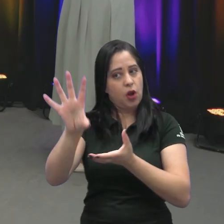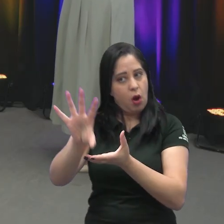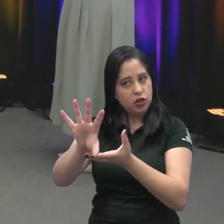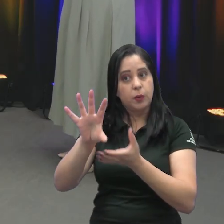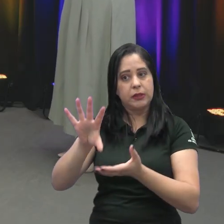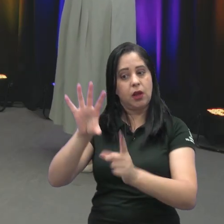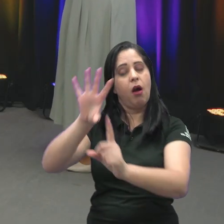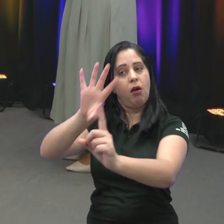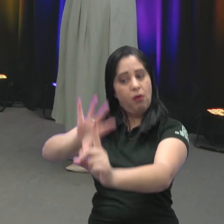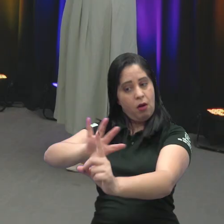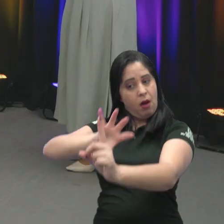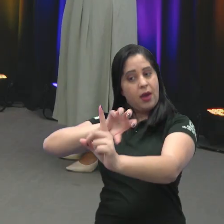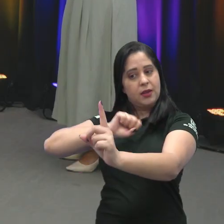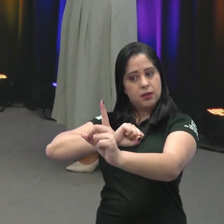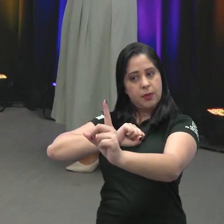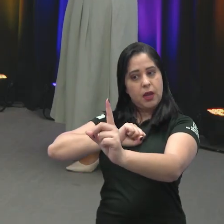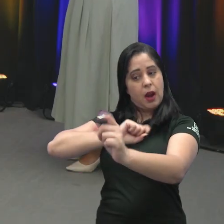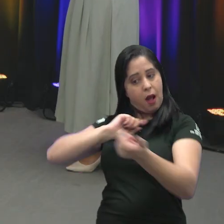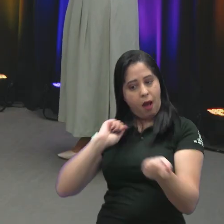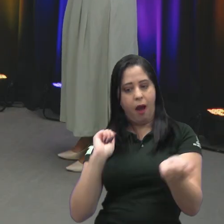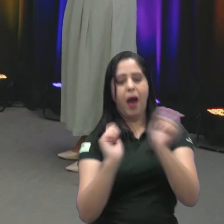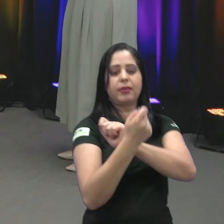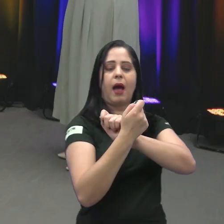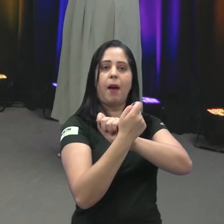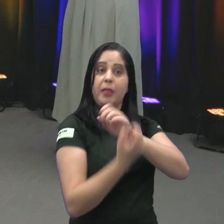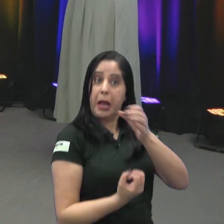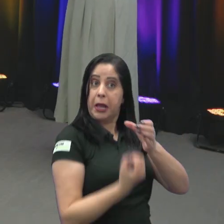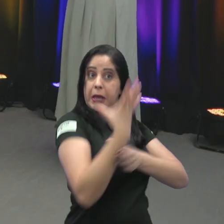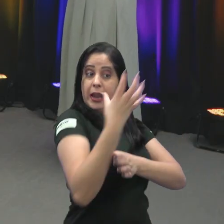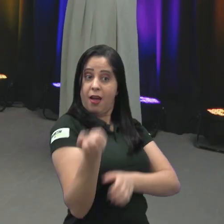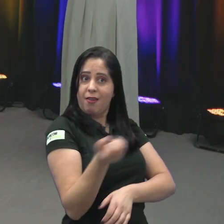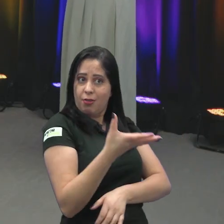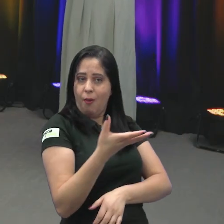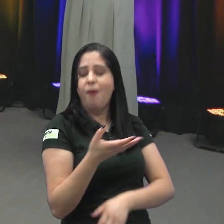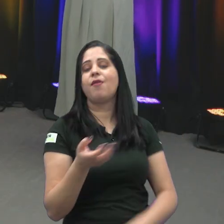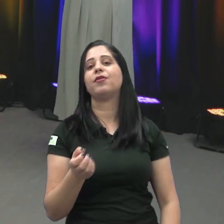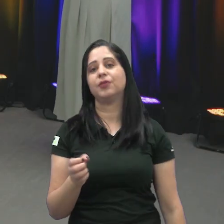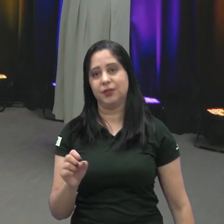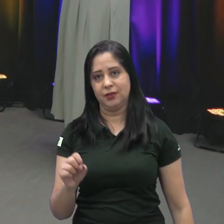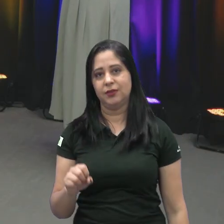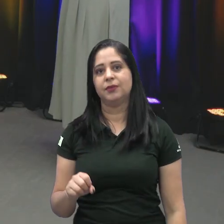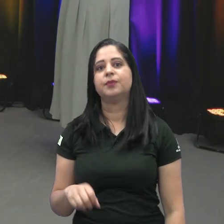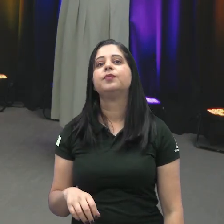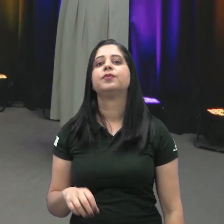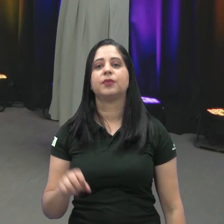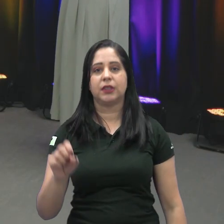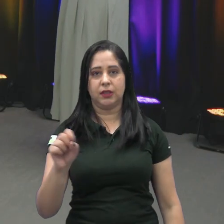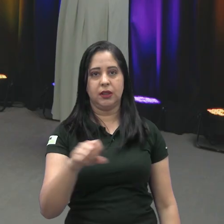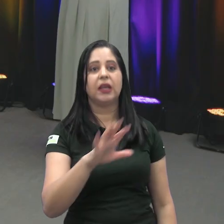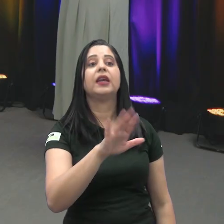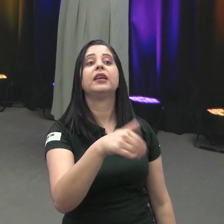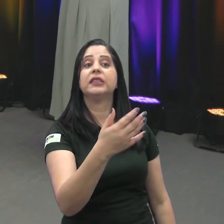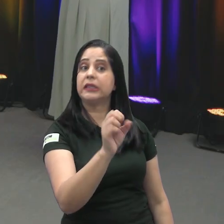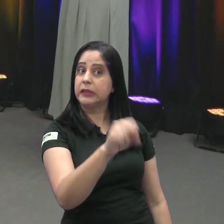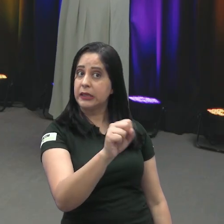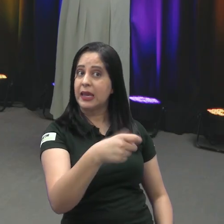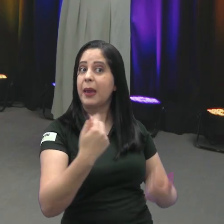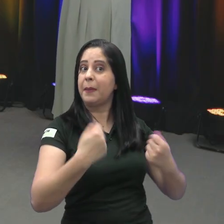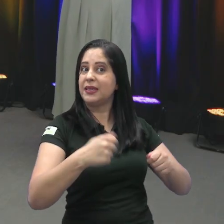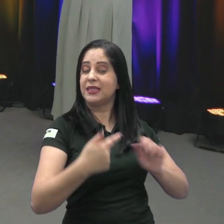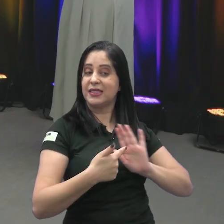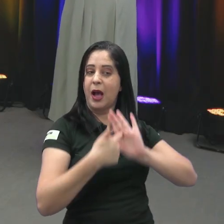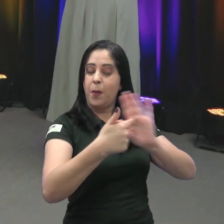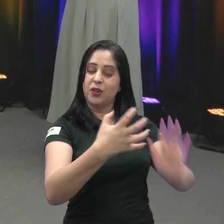sentido para você. Porque as pessoas sentem quando você também está entregando algo e não é a sua realidade, né? É o Então, acaba jeito de afastando ser, mais. né? Eu falo que